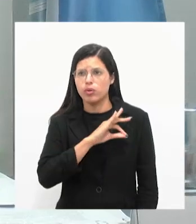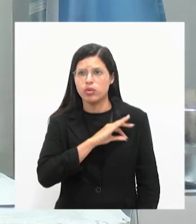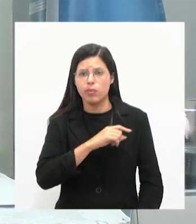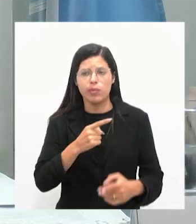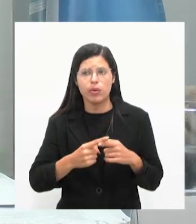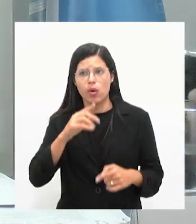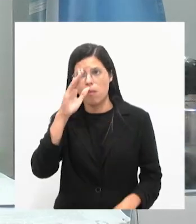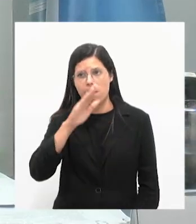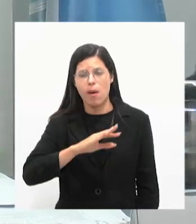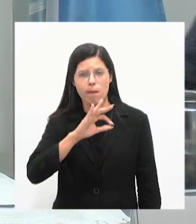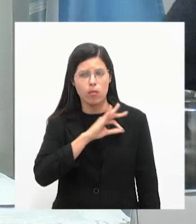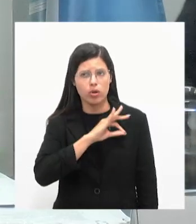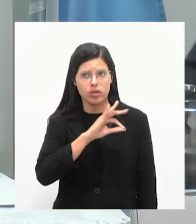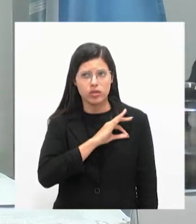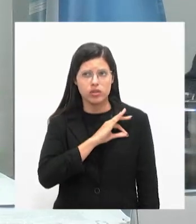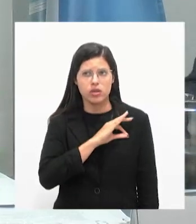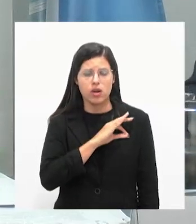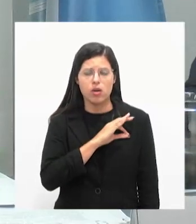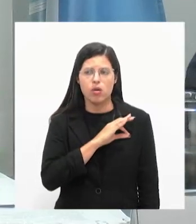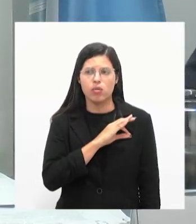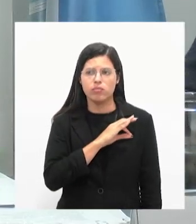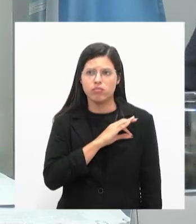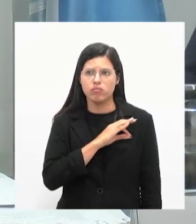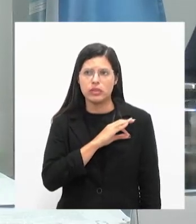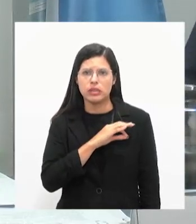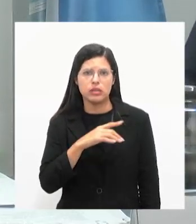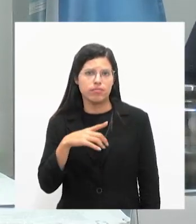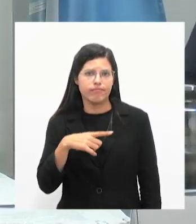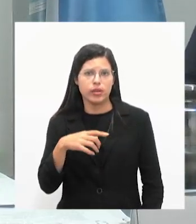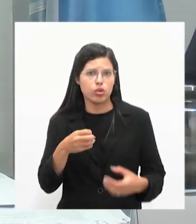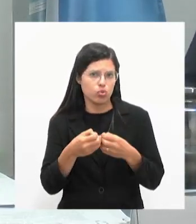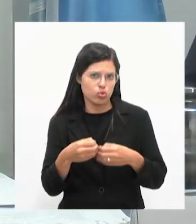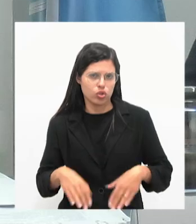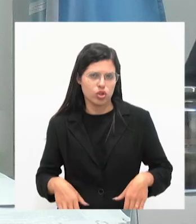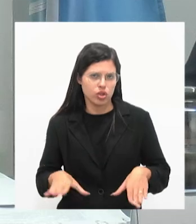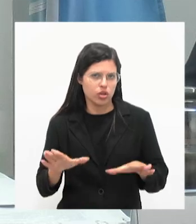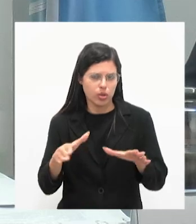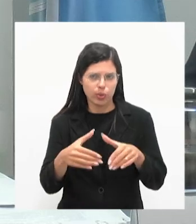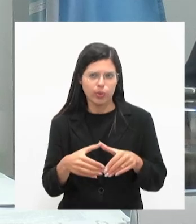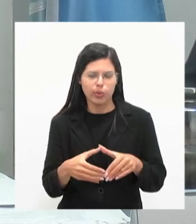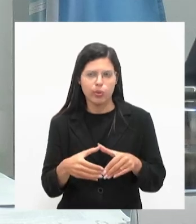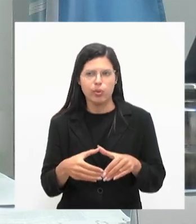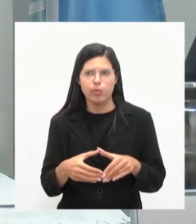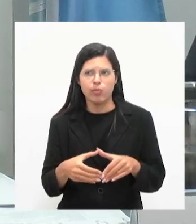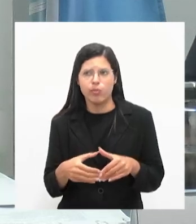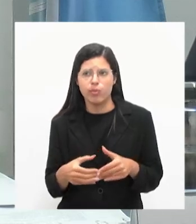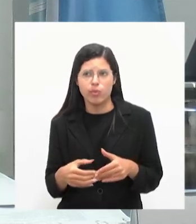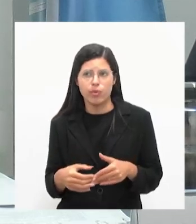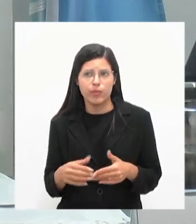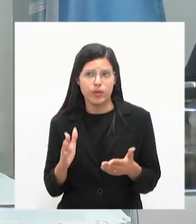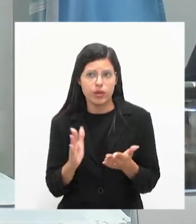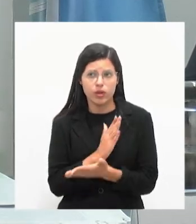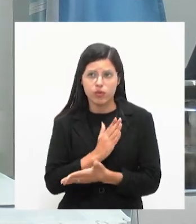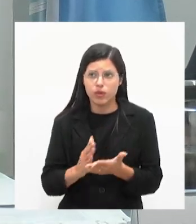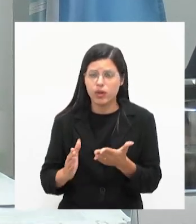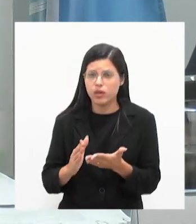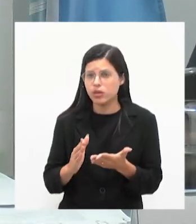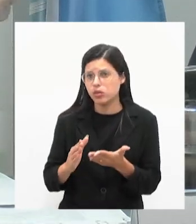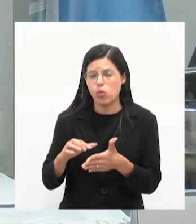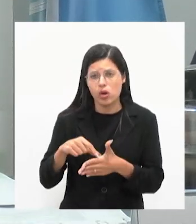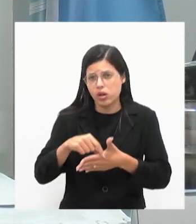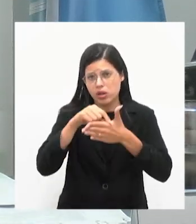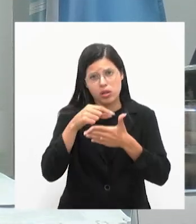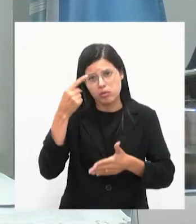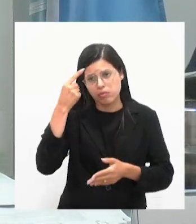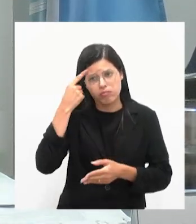policial ele causa uma imagem ruim para a corporação. E a gente sabe que nem sempre o 01 sabe de tudo. Nem sempre o senhor está lá, não